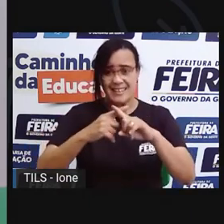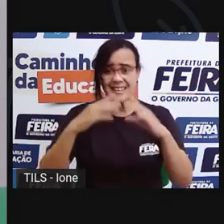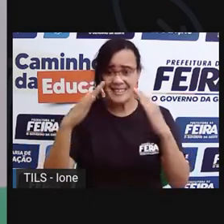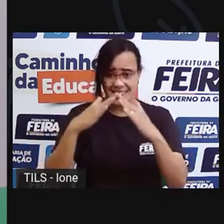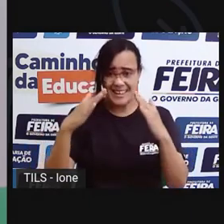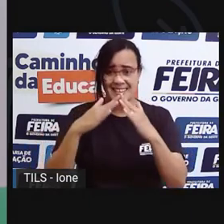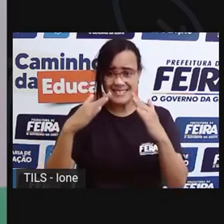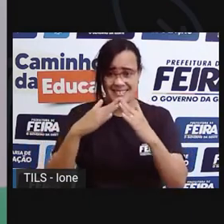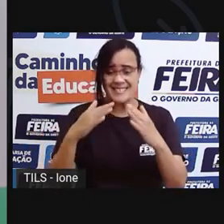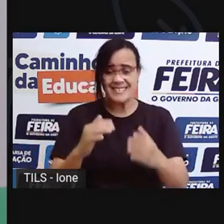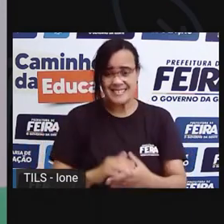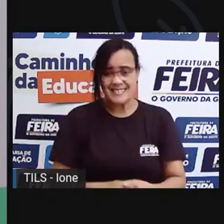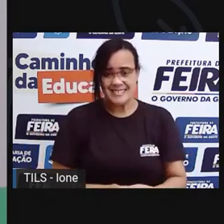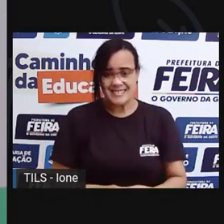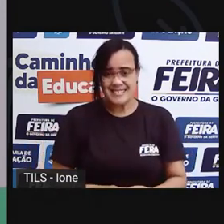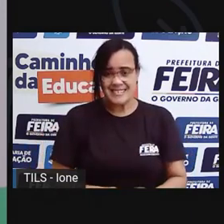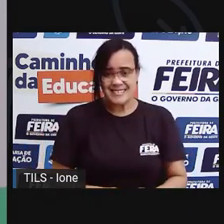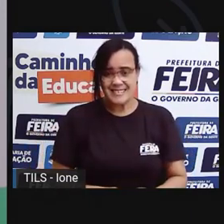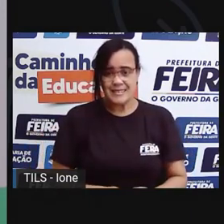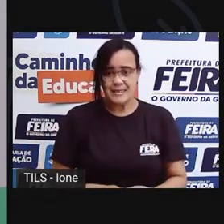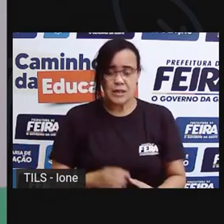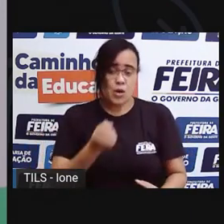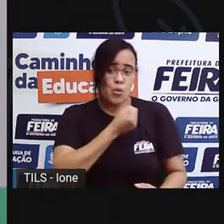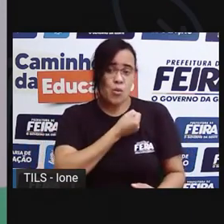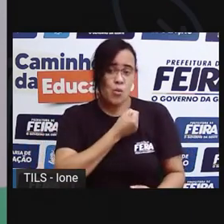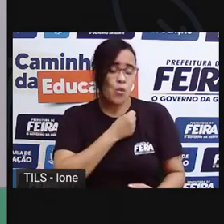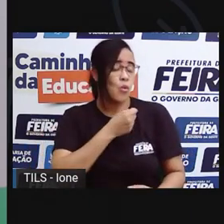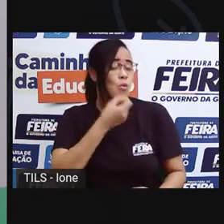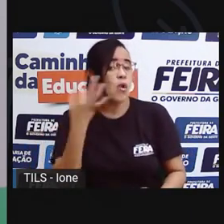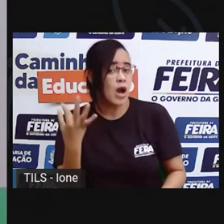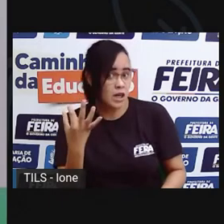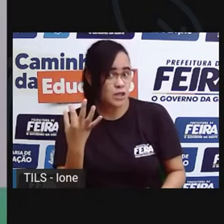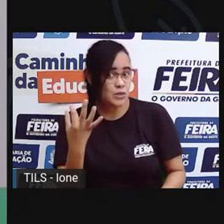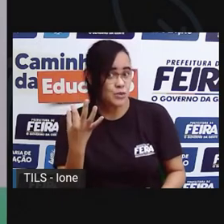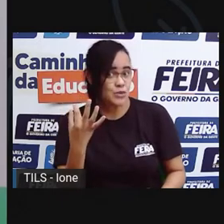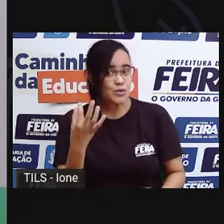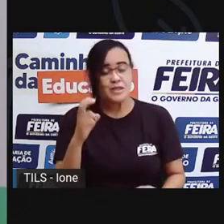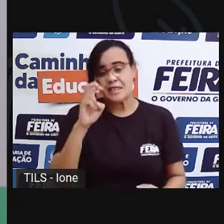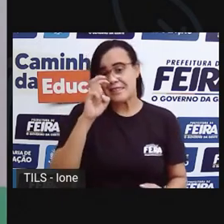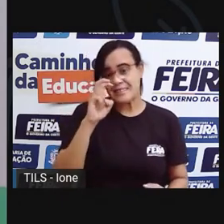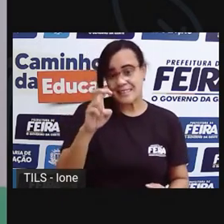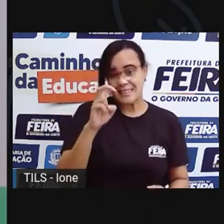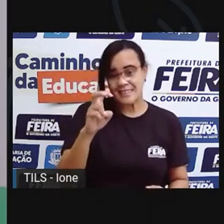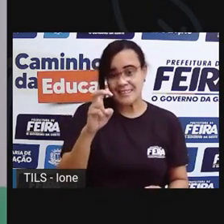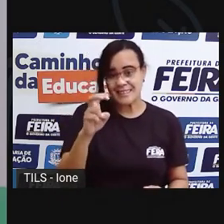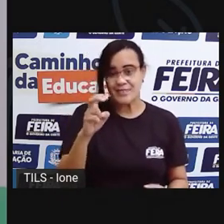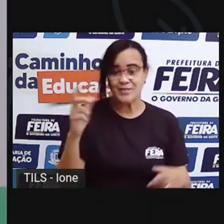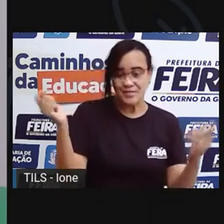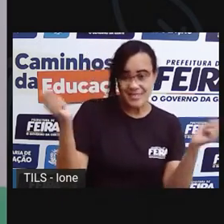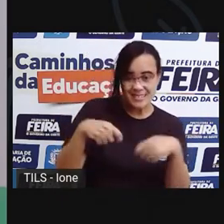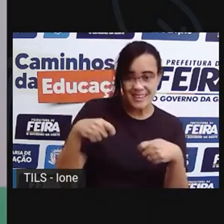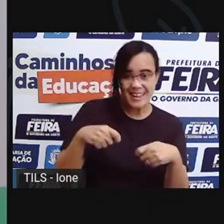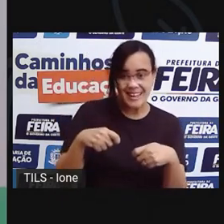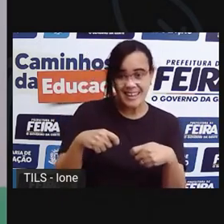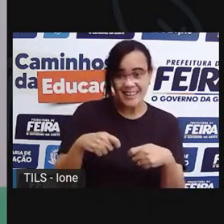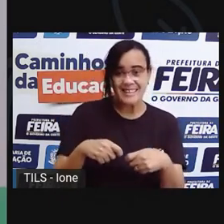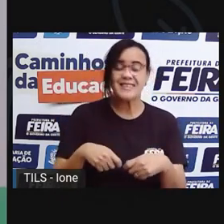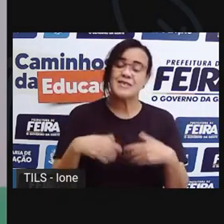pontuação. Então, colocar aqui a pontuação de 5 pontos. Se a bolinha entrar aqui, nessa cavidade aqui,